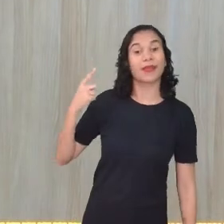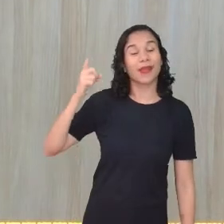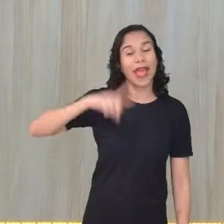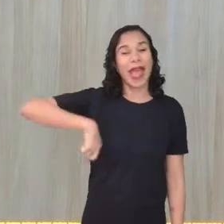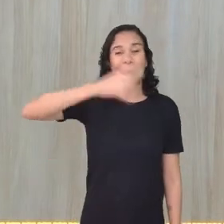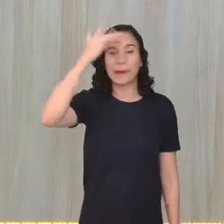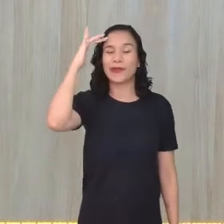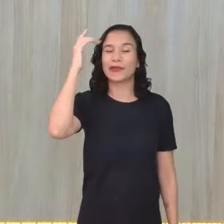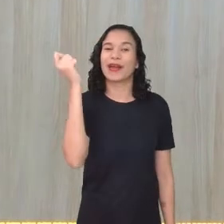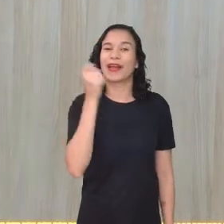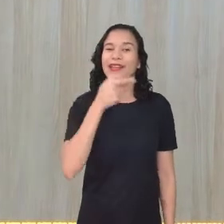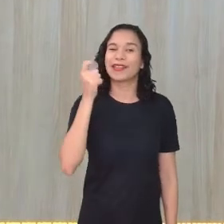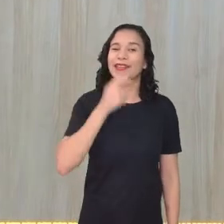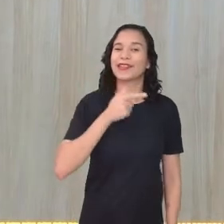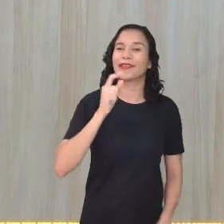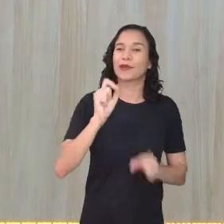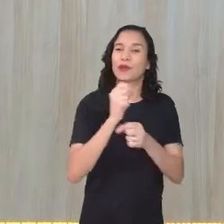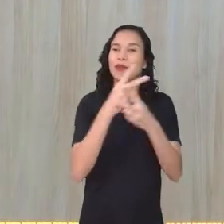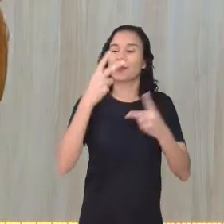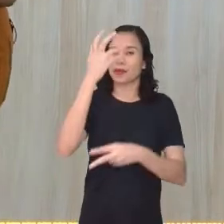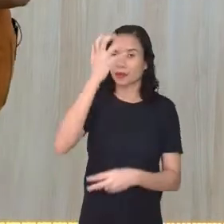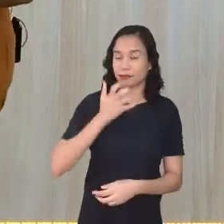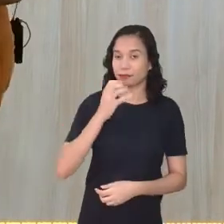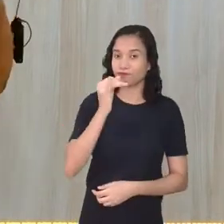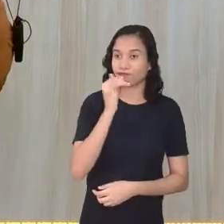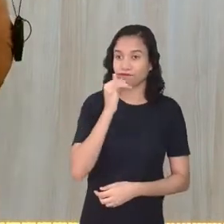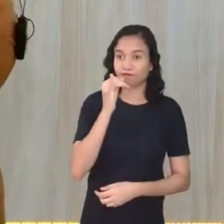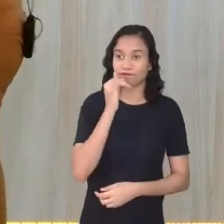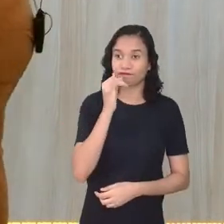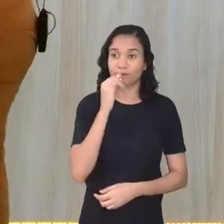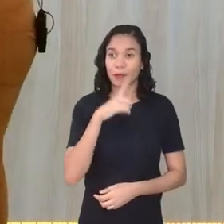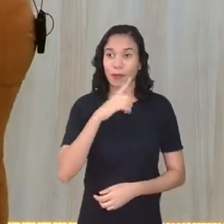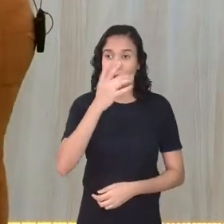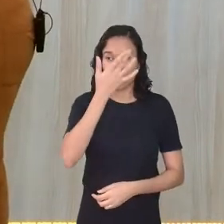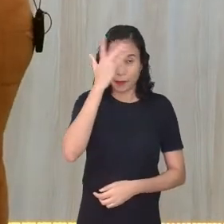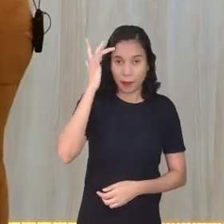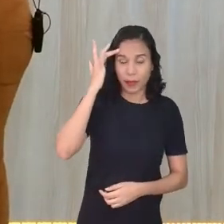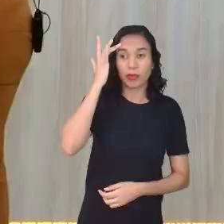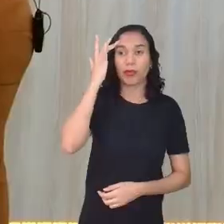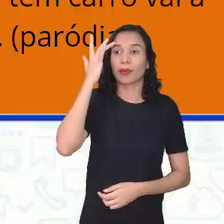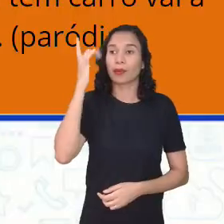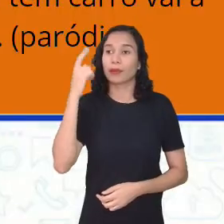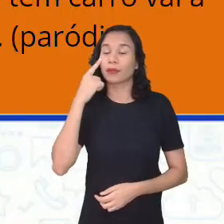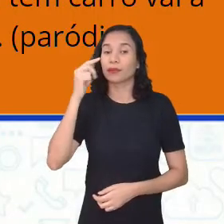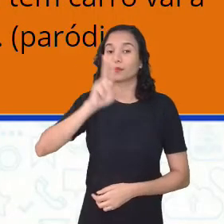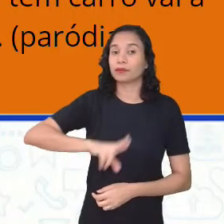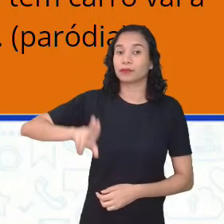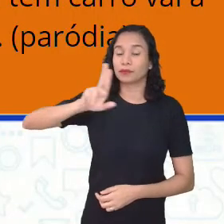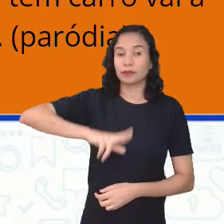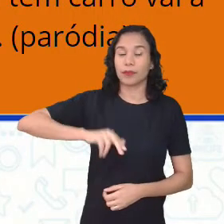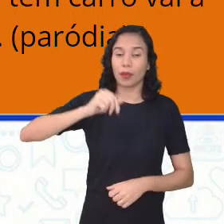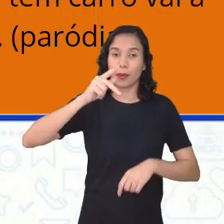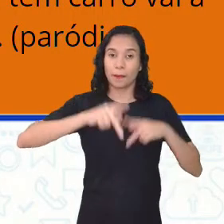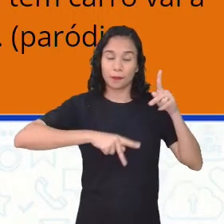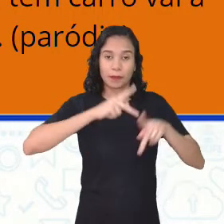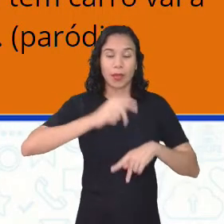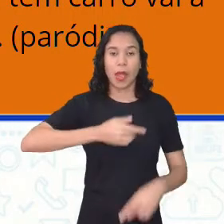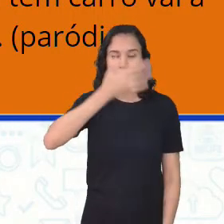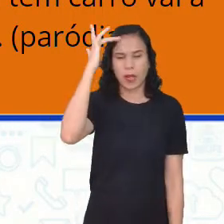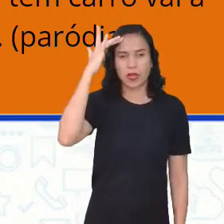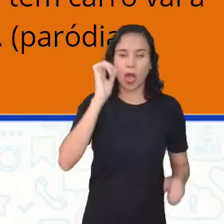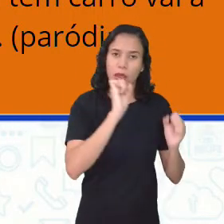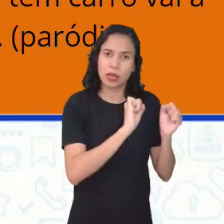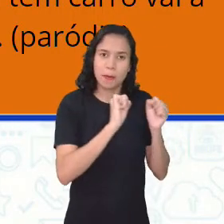riso daquilo que foi sério. Um exemplo de paródia é a utilização de um ditado popular. Ó, quem tem